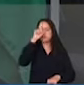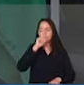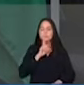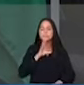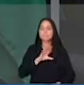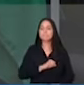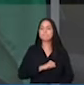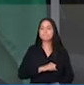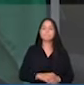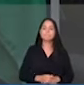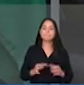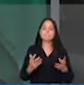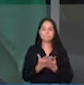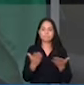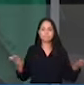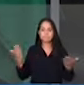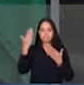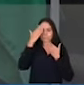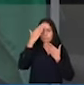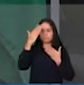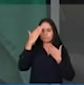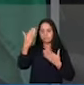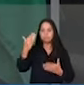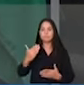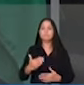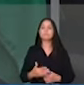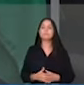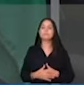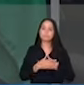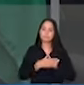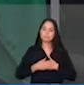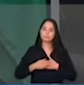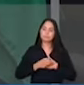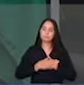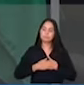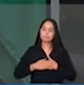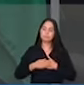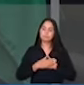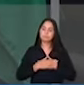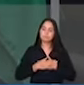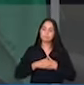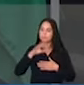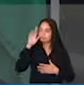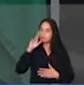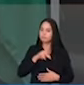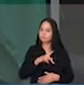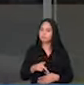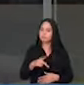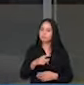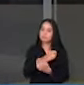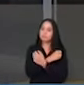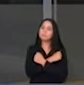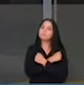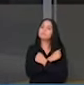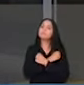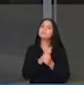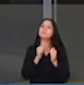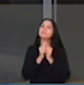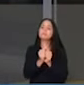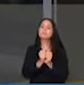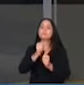obrigado a todos e agradeço mais uma vez o carinho com que me ou Senor Presidente um abraço est jun